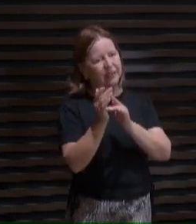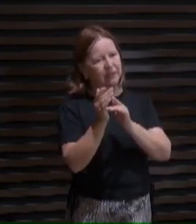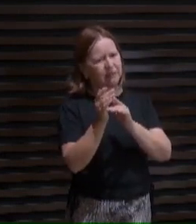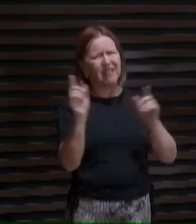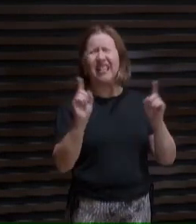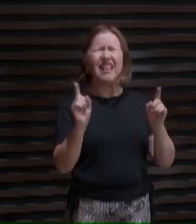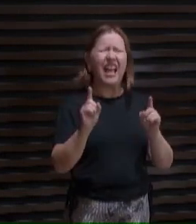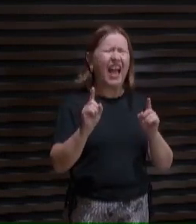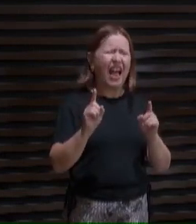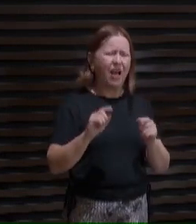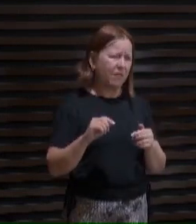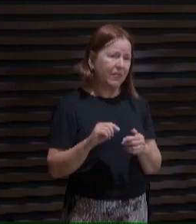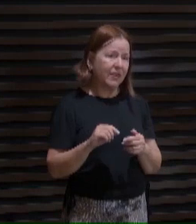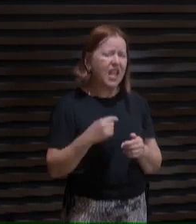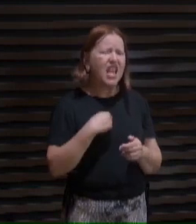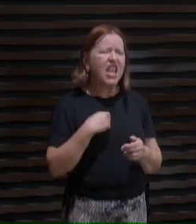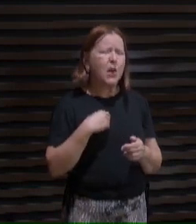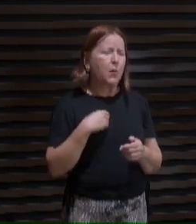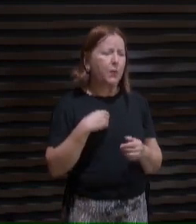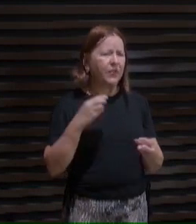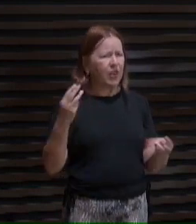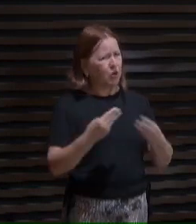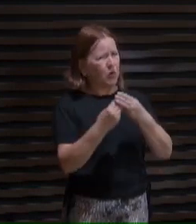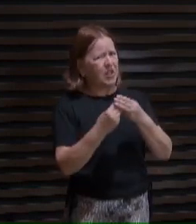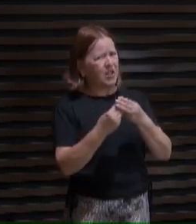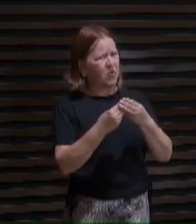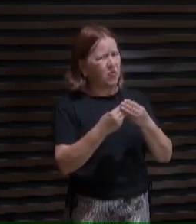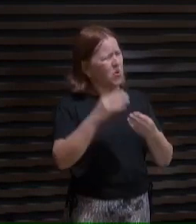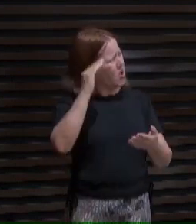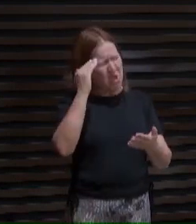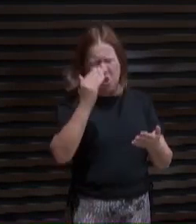não, me venha com esse cara, eu sou judeu e eu não creio nele.